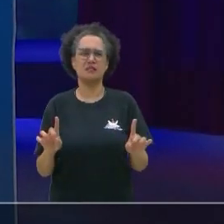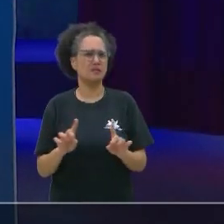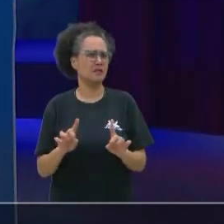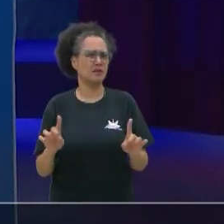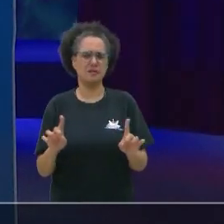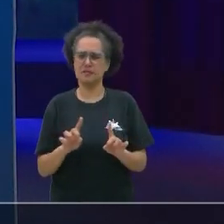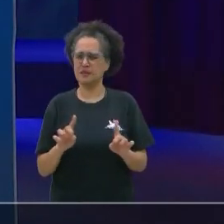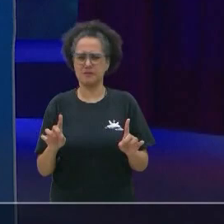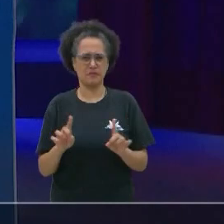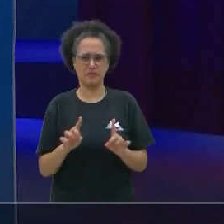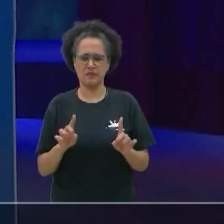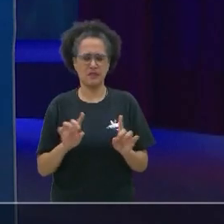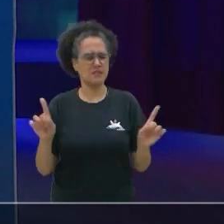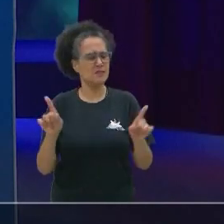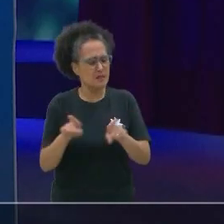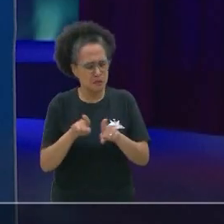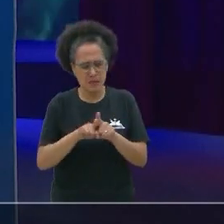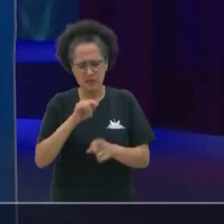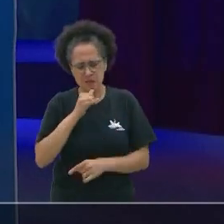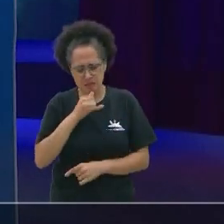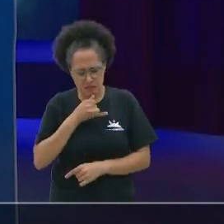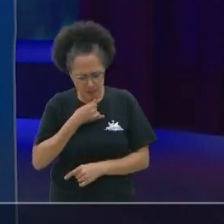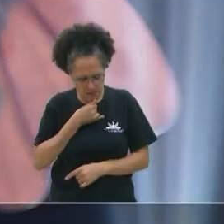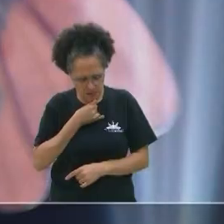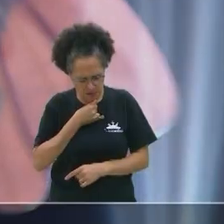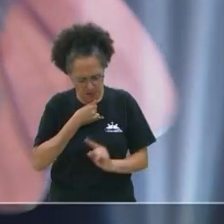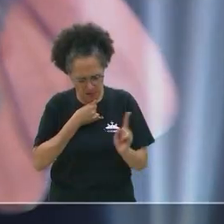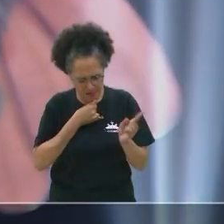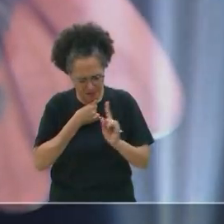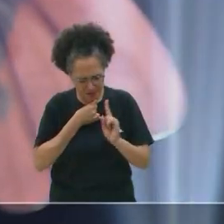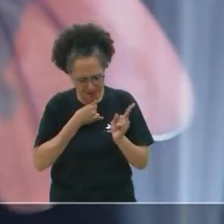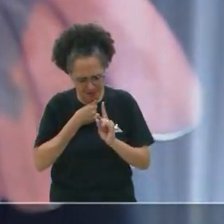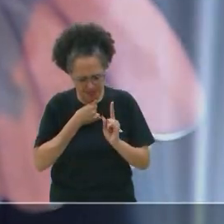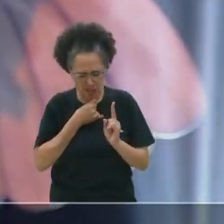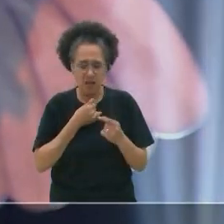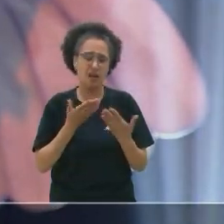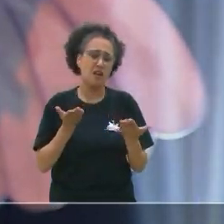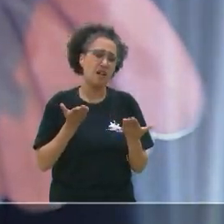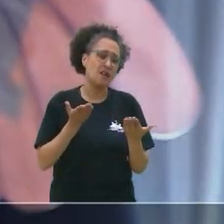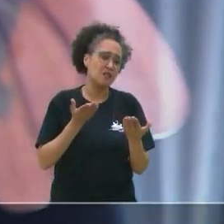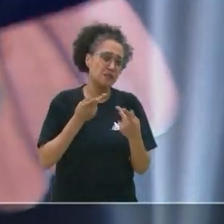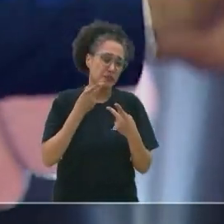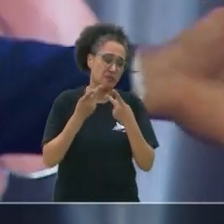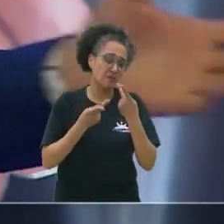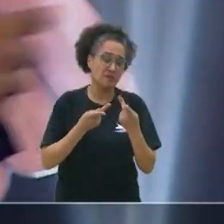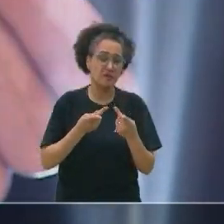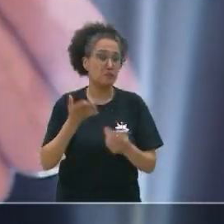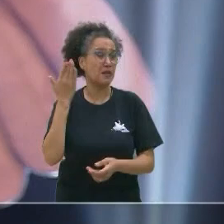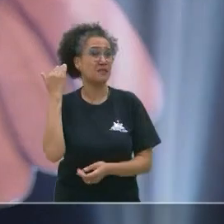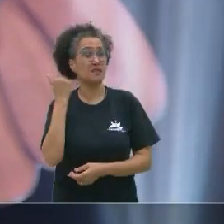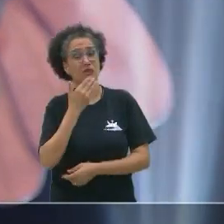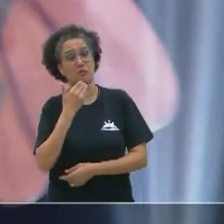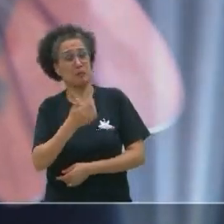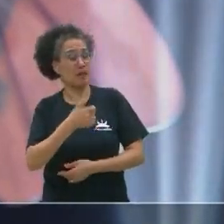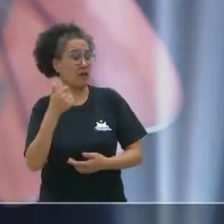não com tristeza, não com murmúrio, antigamente era muito